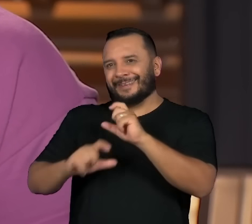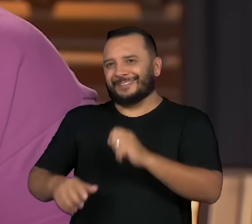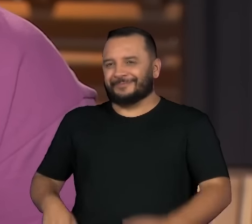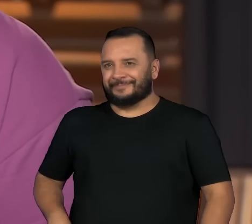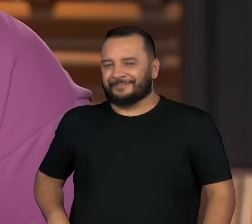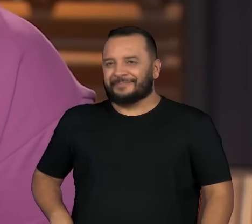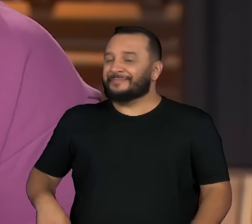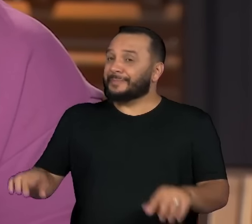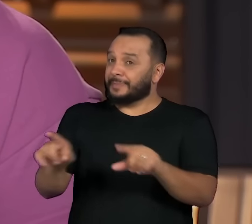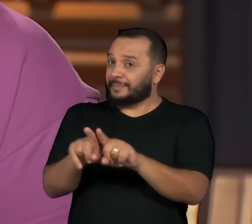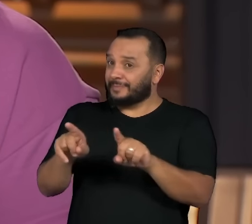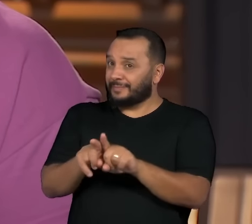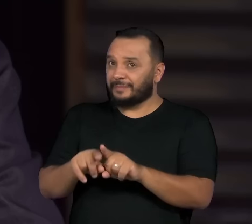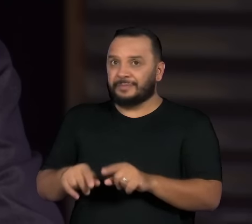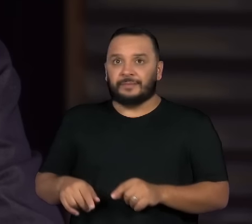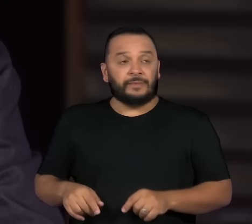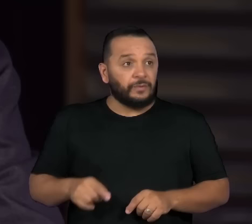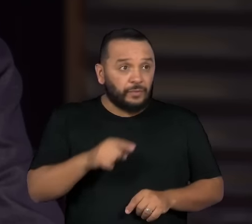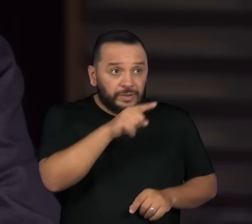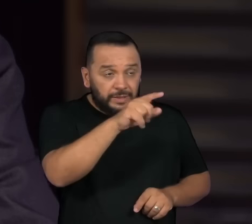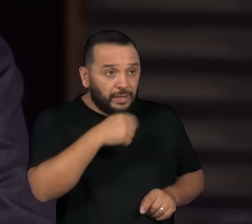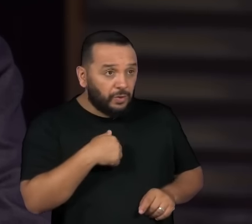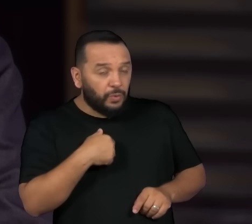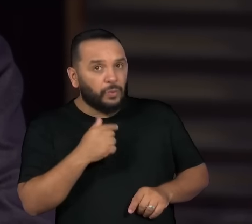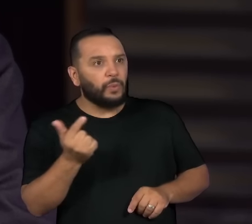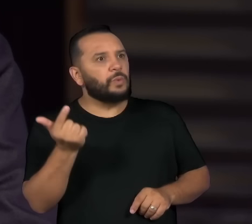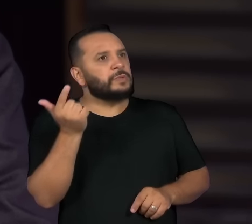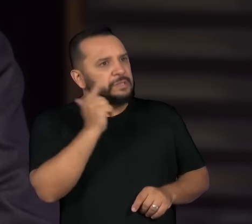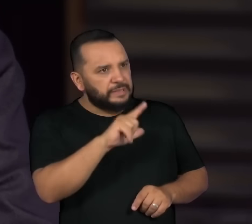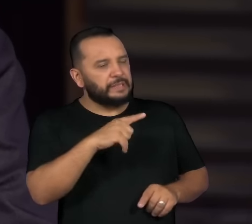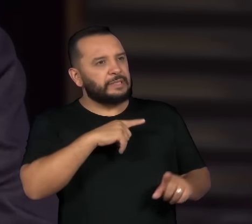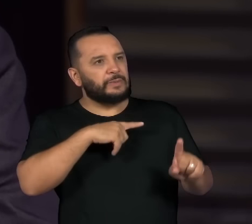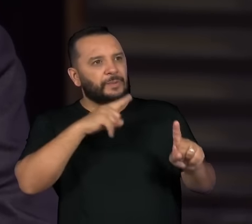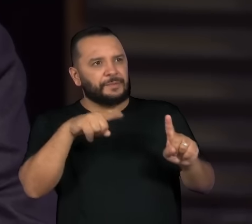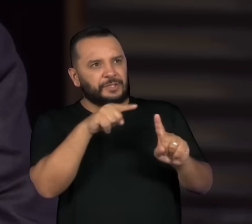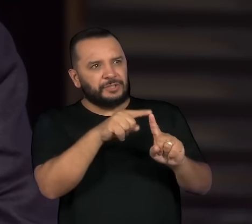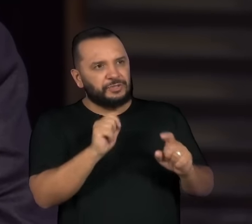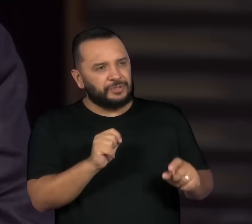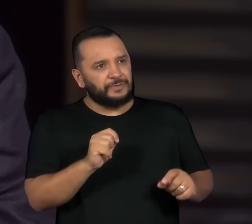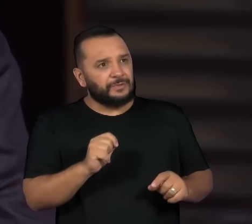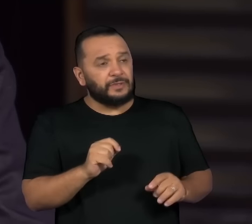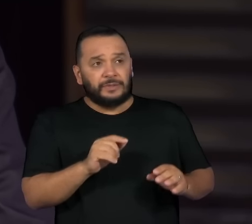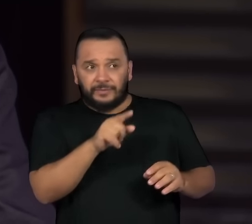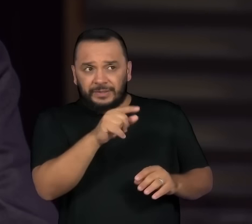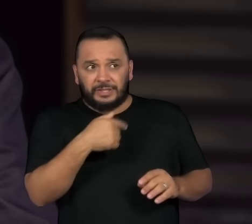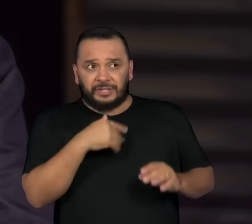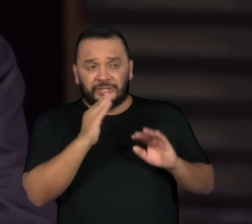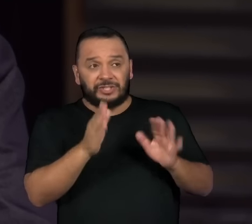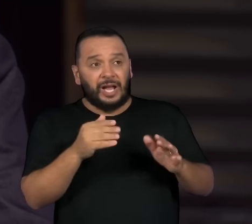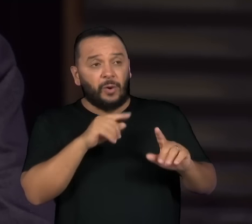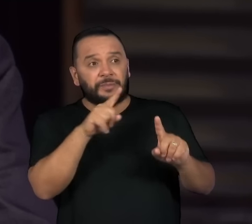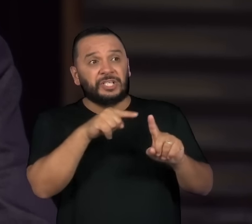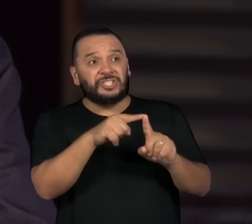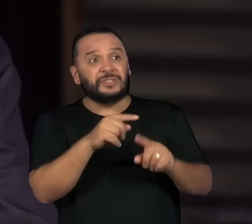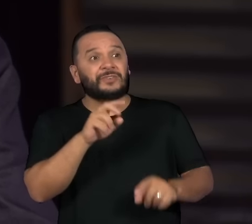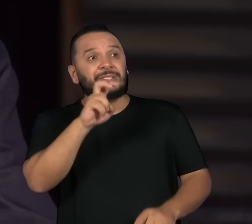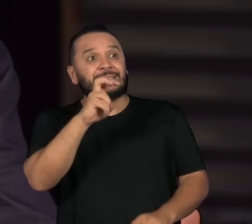campanhas passaram, mas... Você atingiu a meta, você quase foi 5 vezes mais que a meta. Foi.